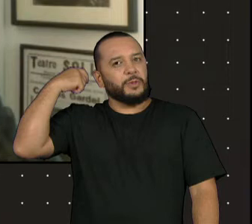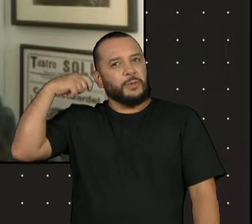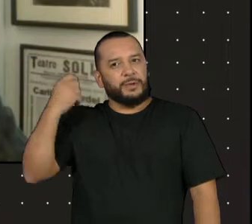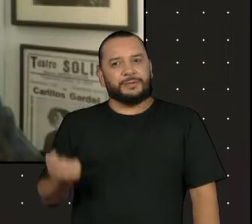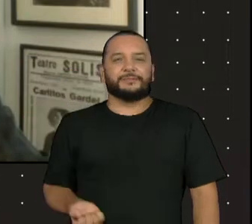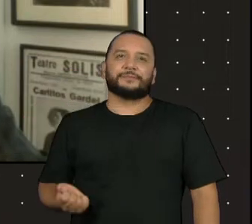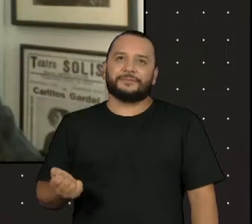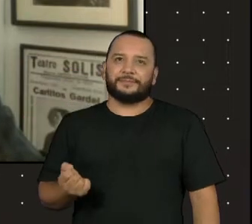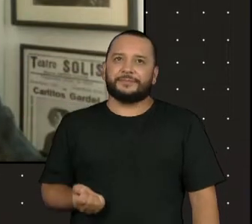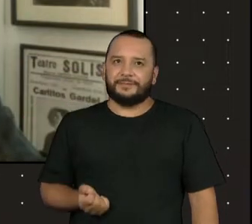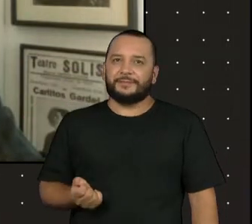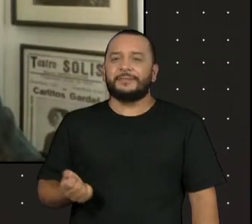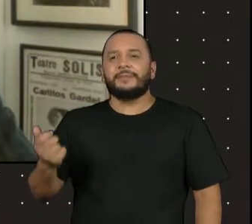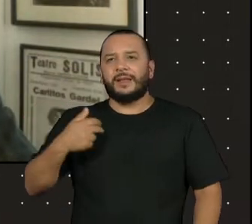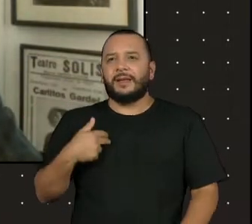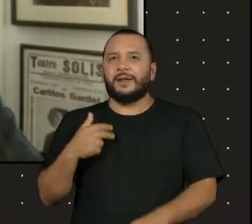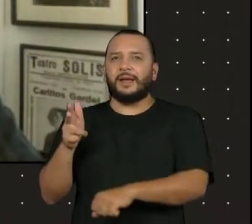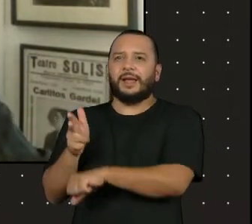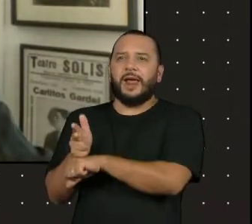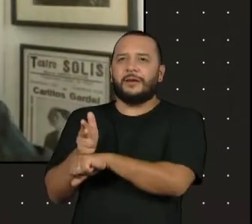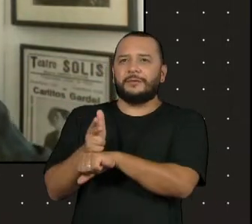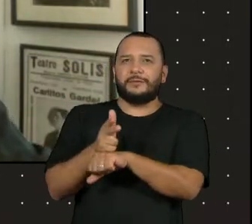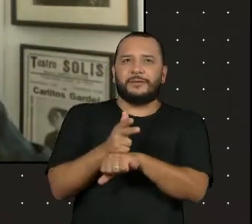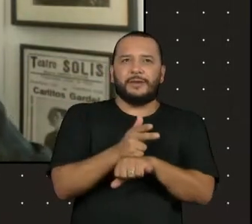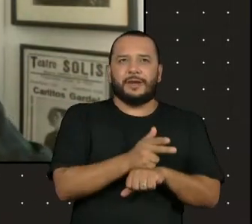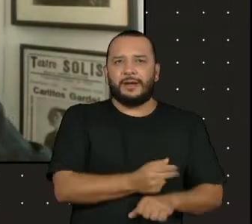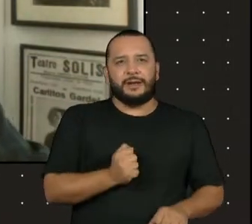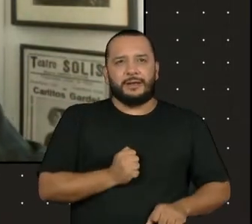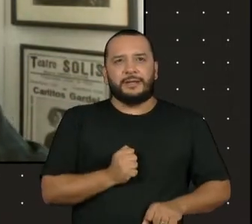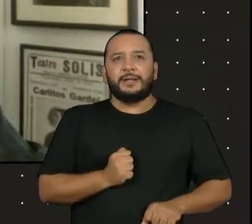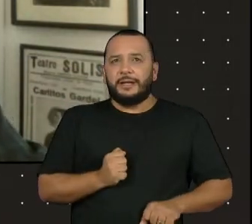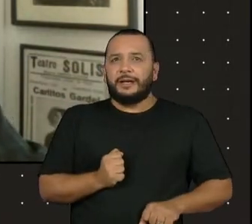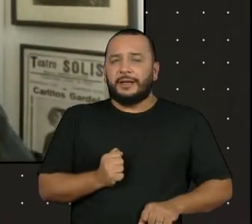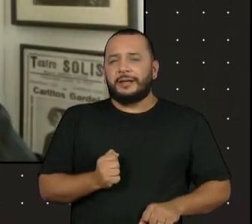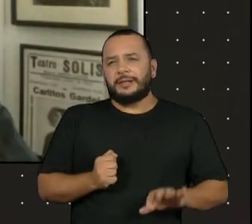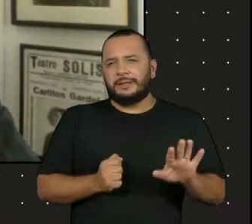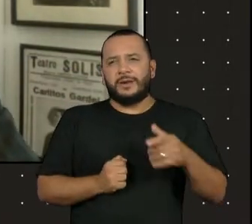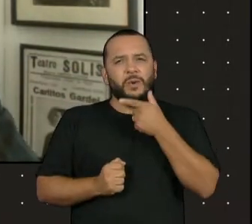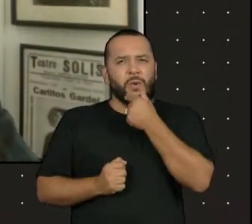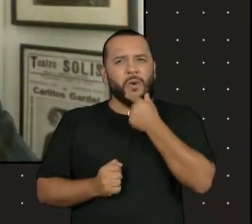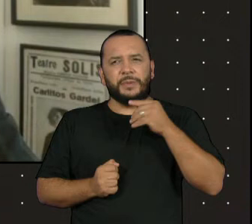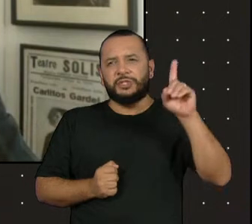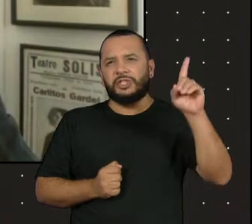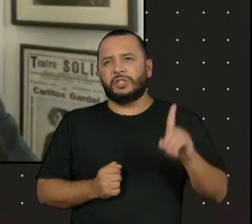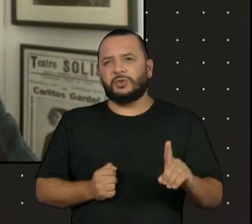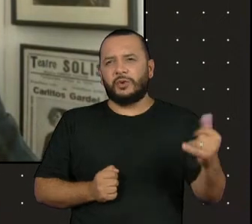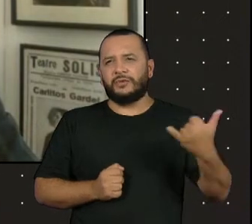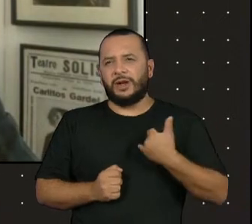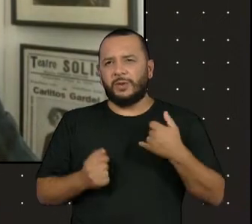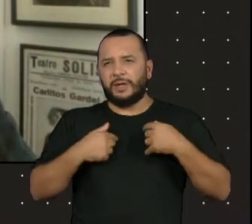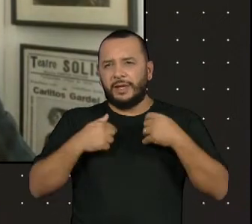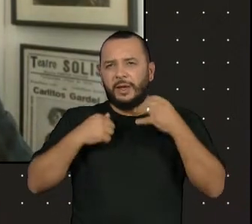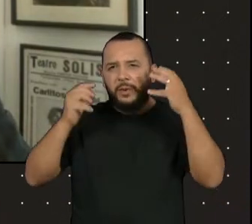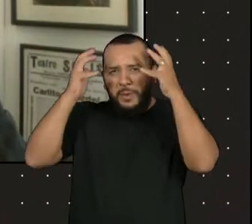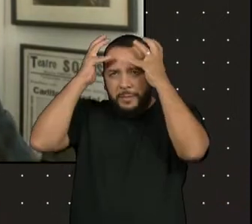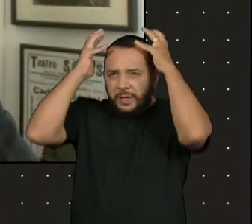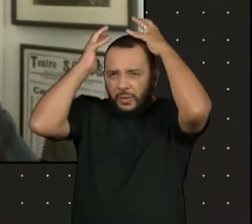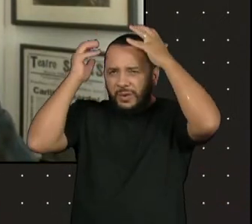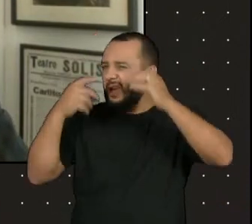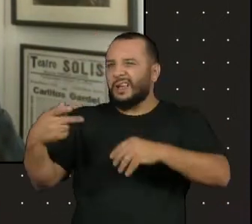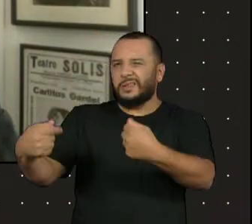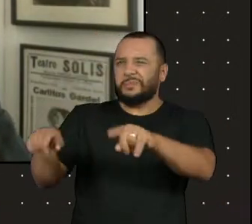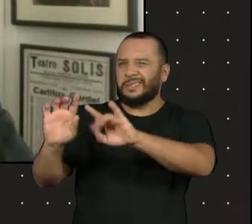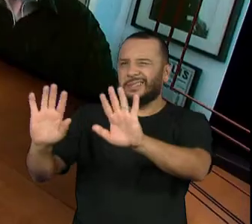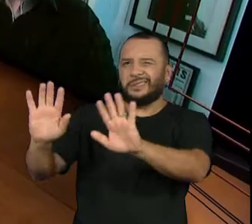Aí foi gravar, na hora de começar a gravar, eu falei assim, olha, o diretor tinha dito que eu tinha que usar uma peruca, não precisa, não vai